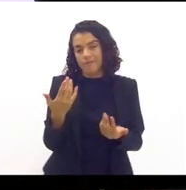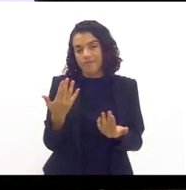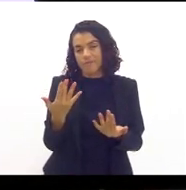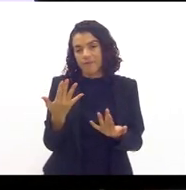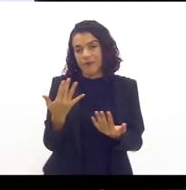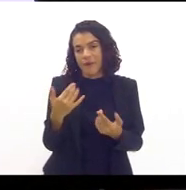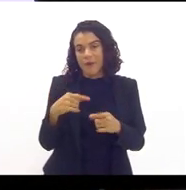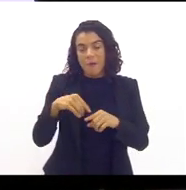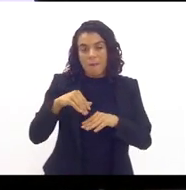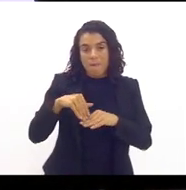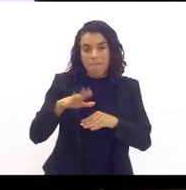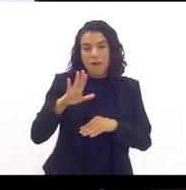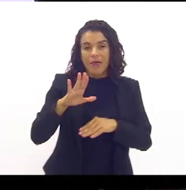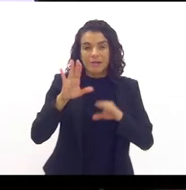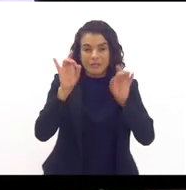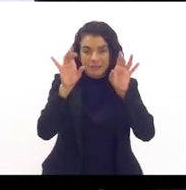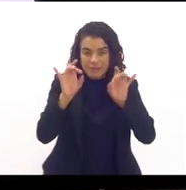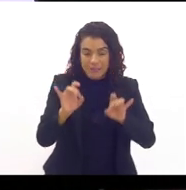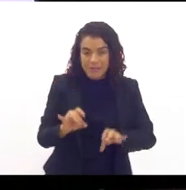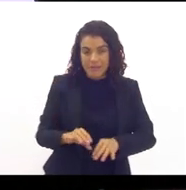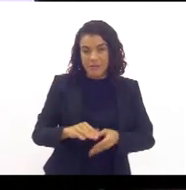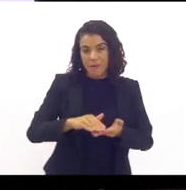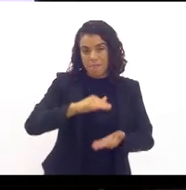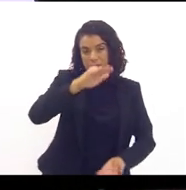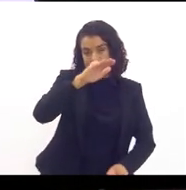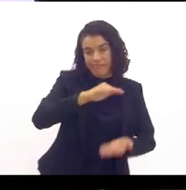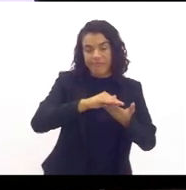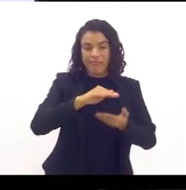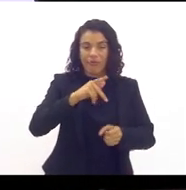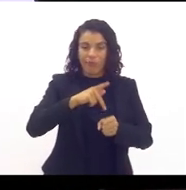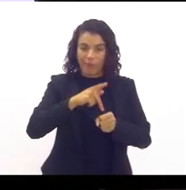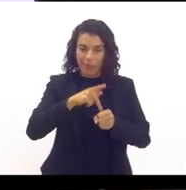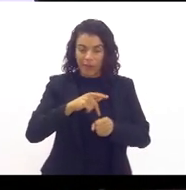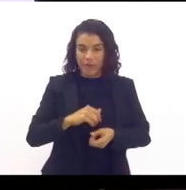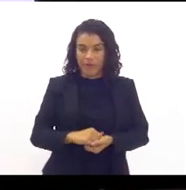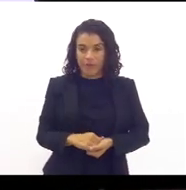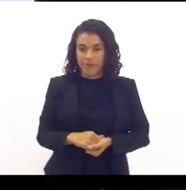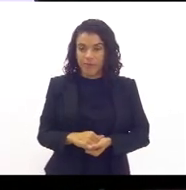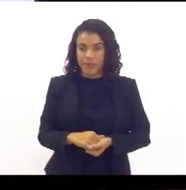mais preponderantes, especialmente o barril do Brent. Tem